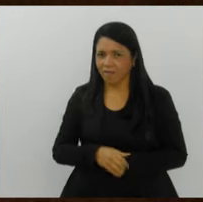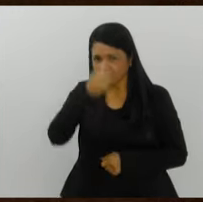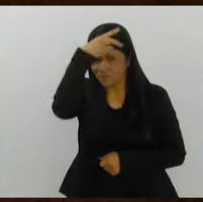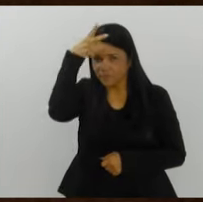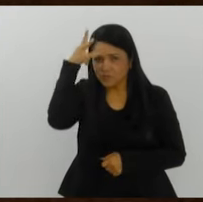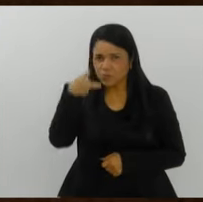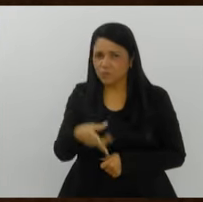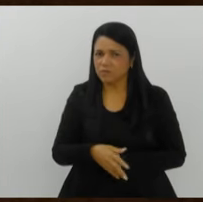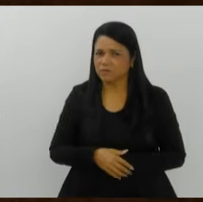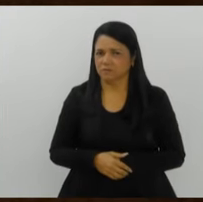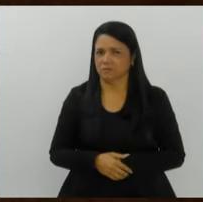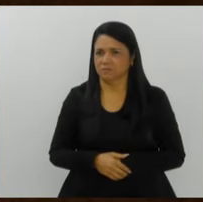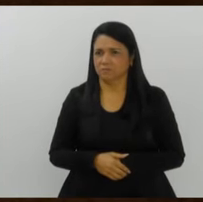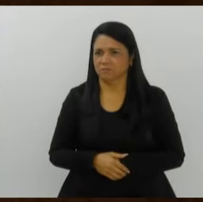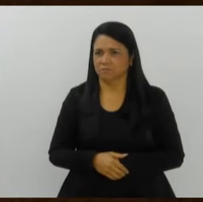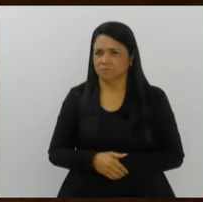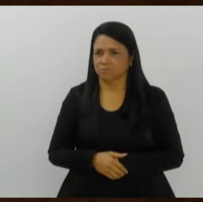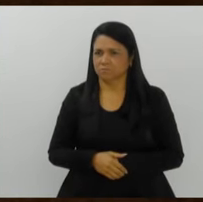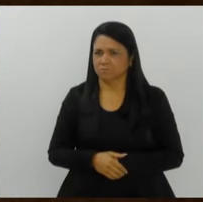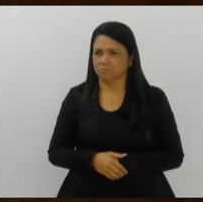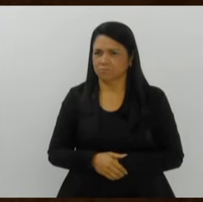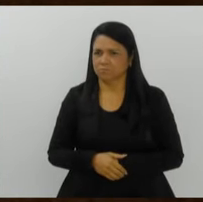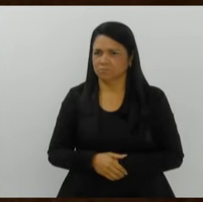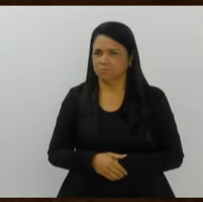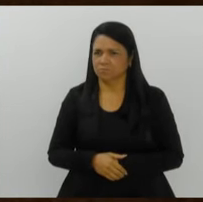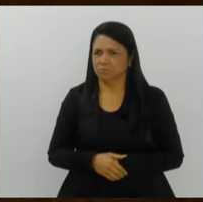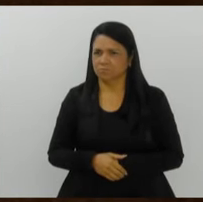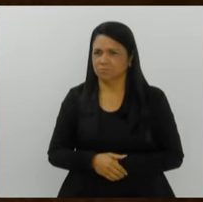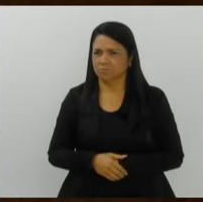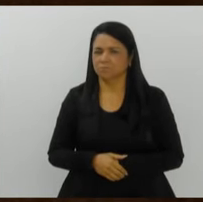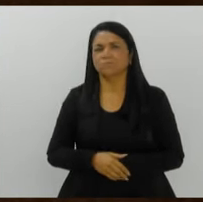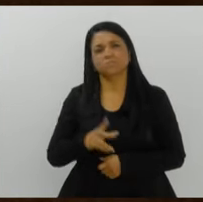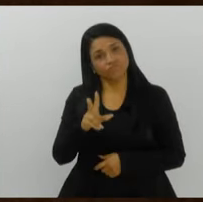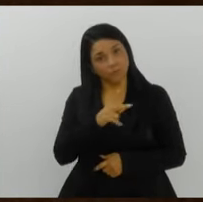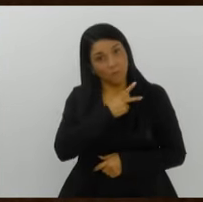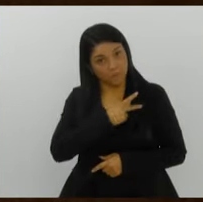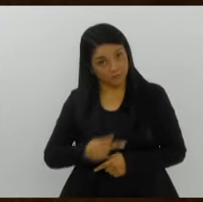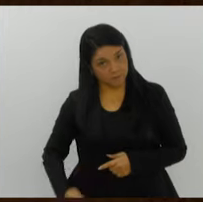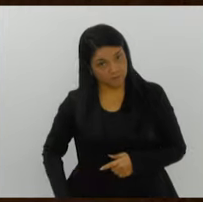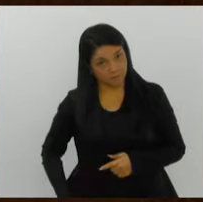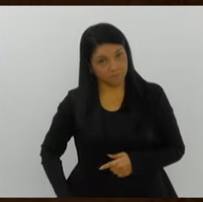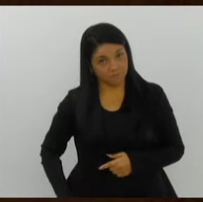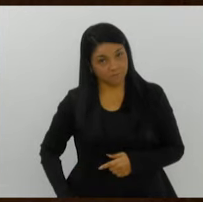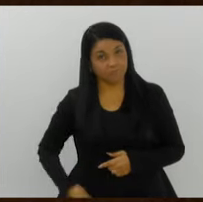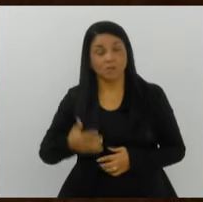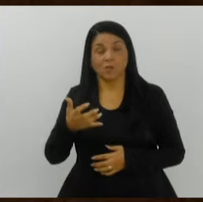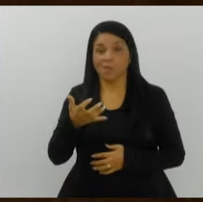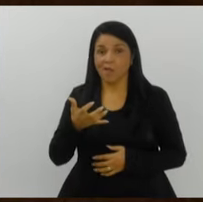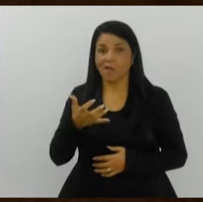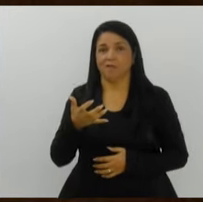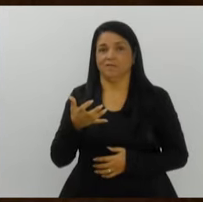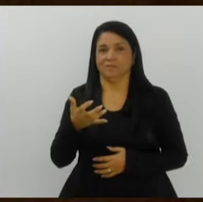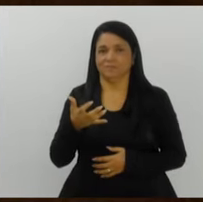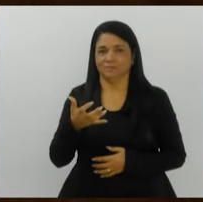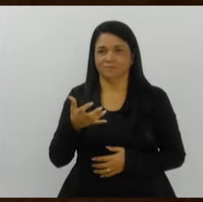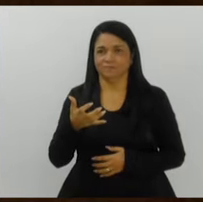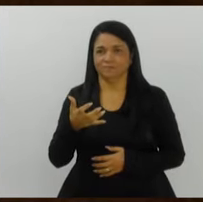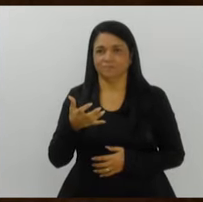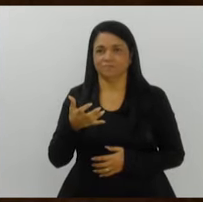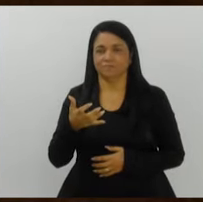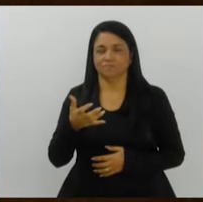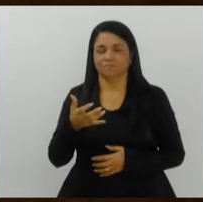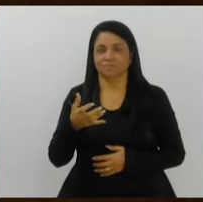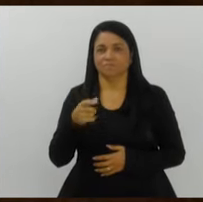Sou eu, bebê. Ah, desculpa, amor. Então, senhora presidente, eu quero aqui, se Vossa